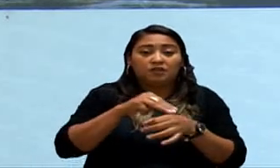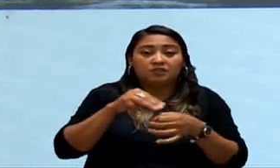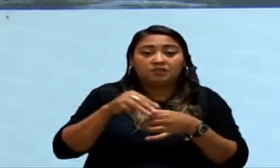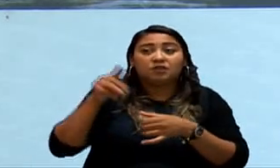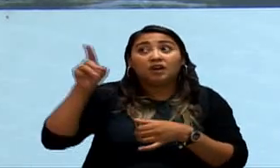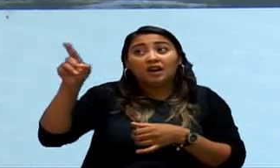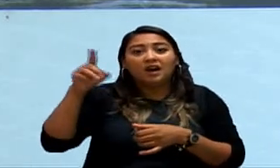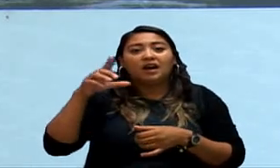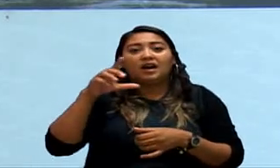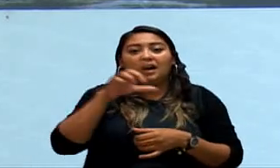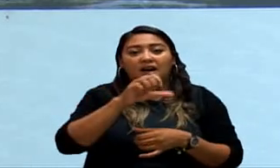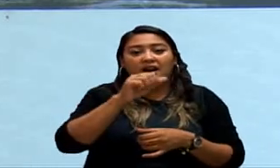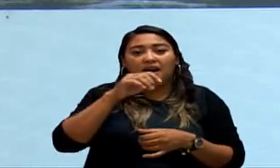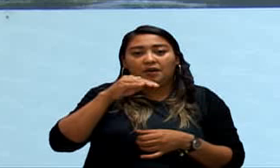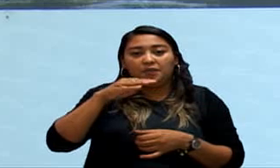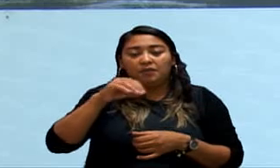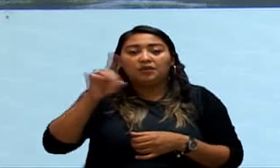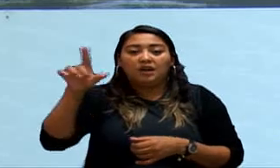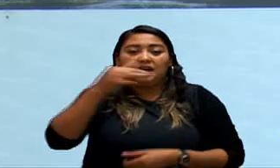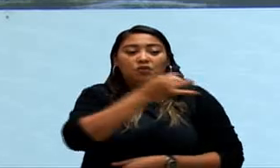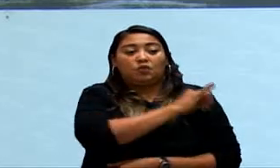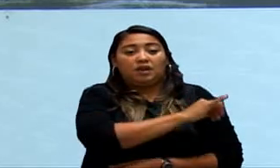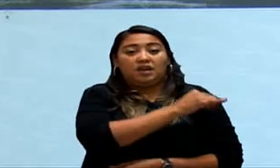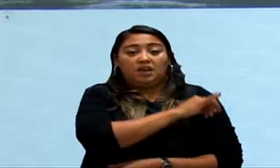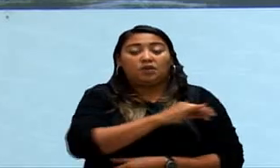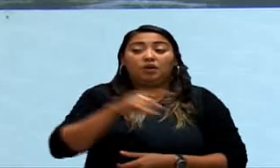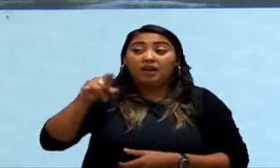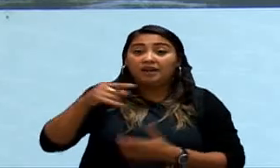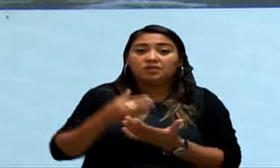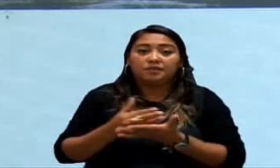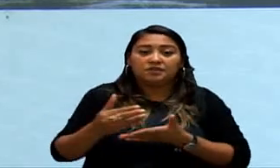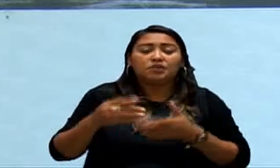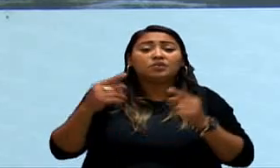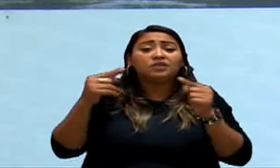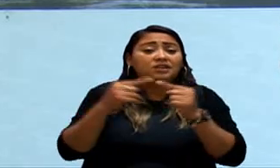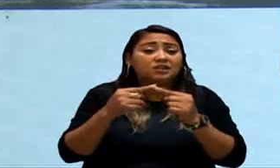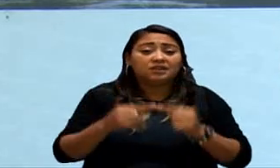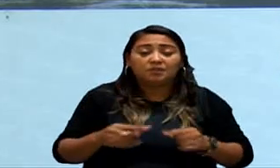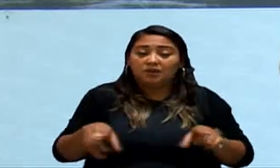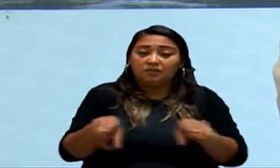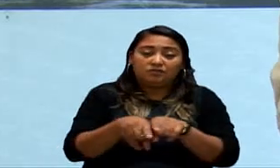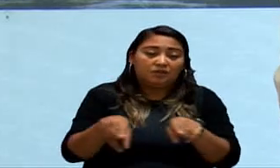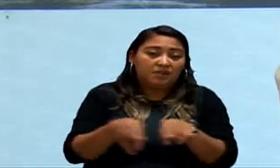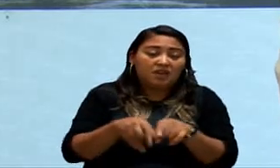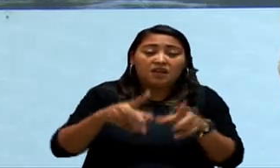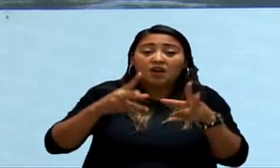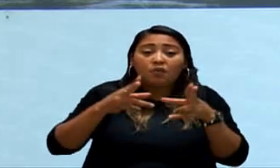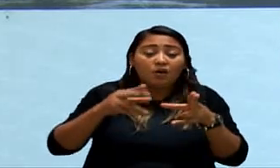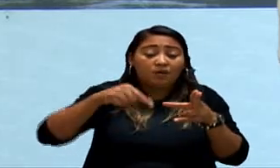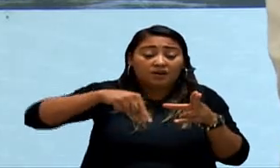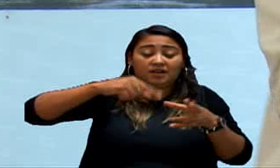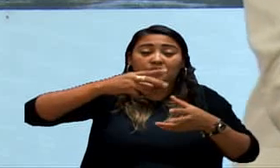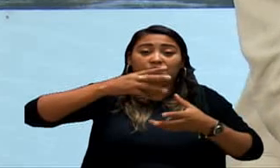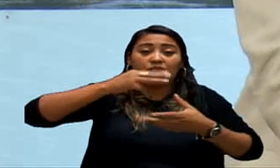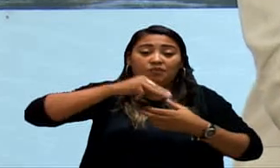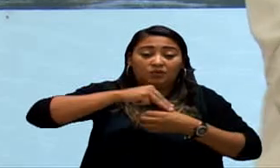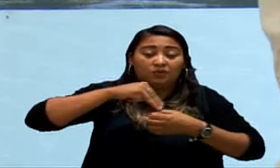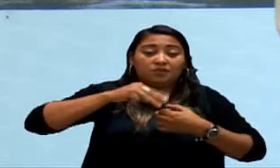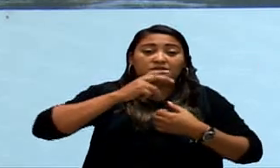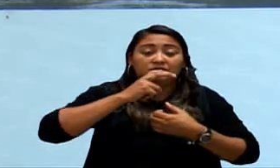Cabo Frio, né, a cidade do Rio de Janeiro, lá estão implantando, está com o mesmo sistema aqui do município de Sorocaba,